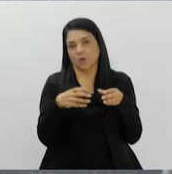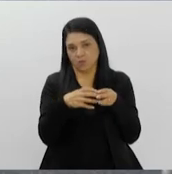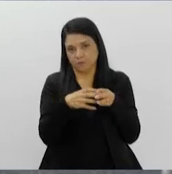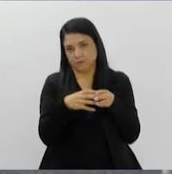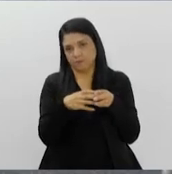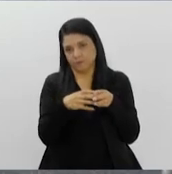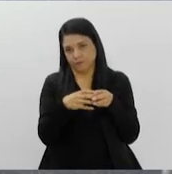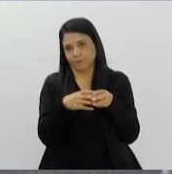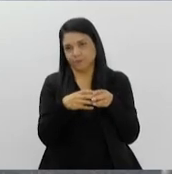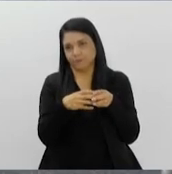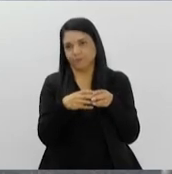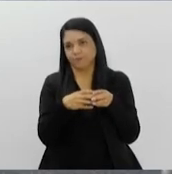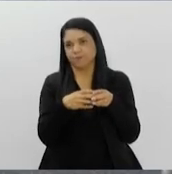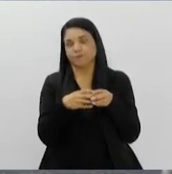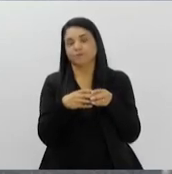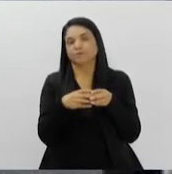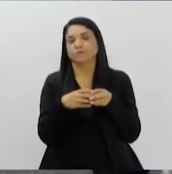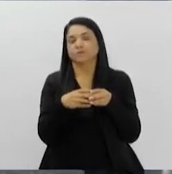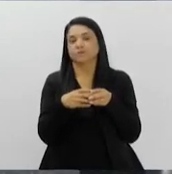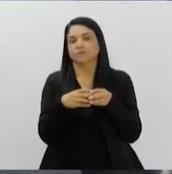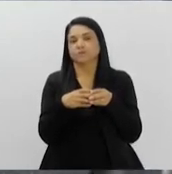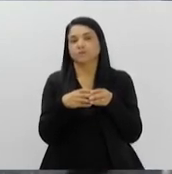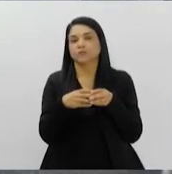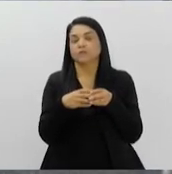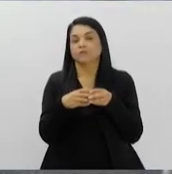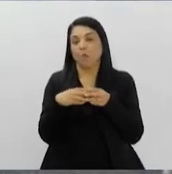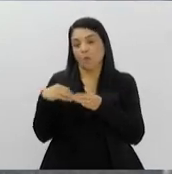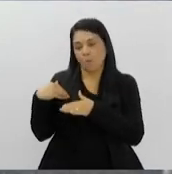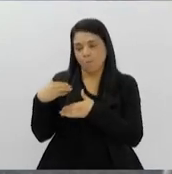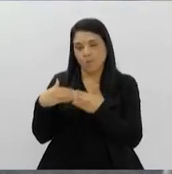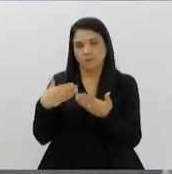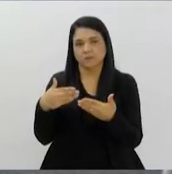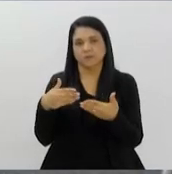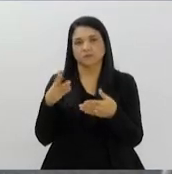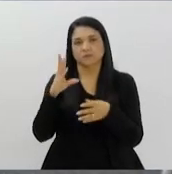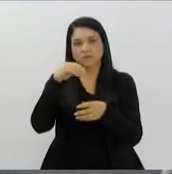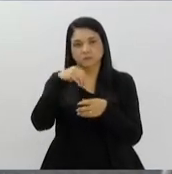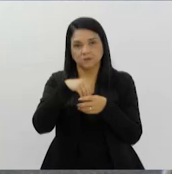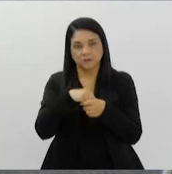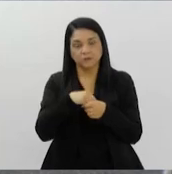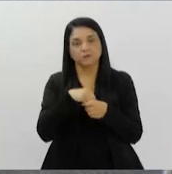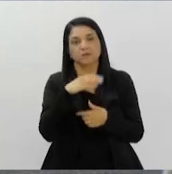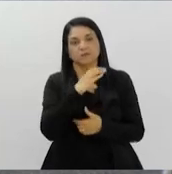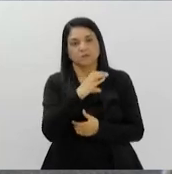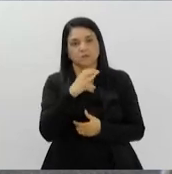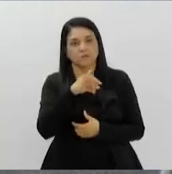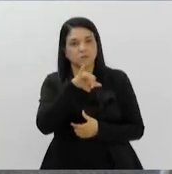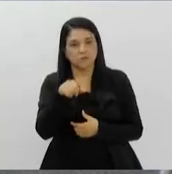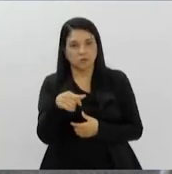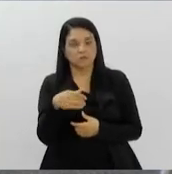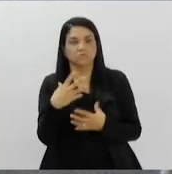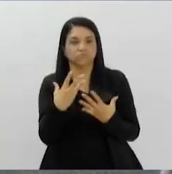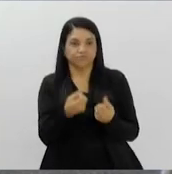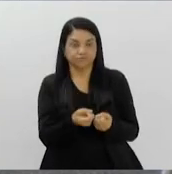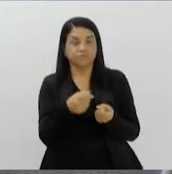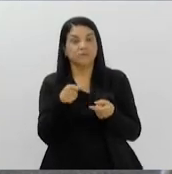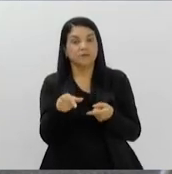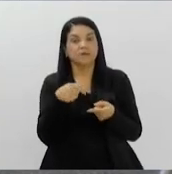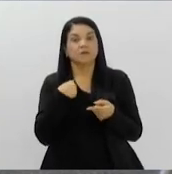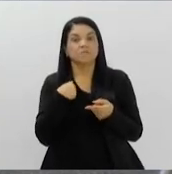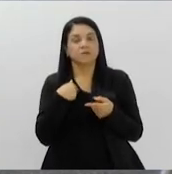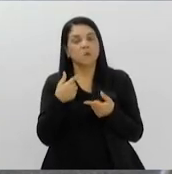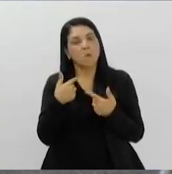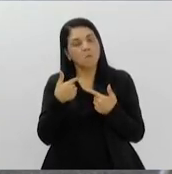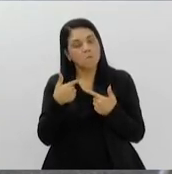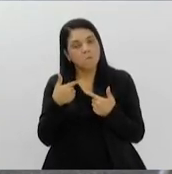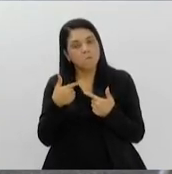porque isso foi um procedimento que dentro da própria CCJ nós adotamos e eu procuro levar,